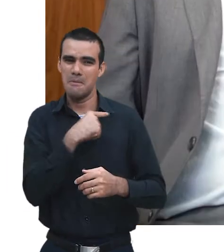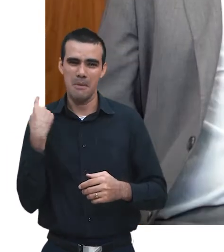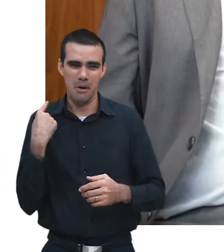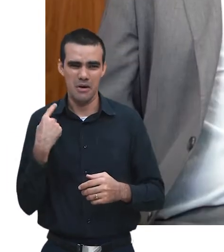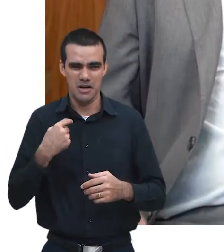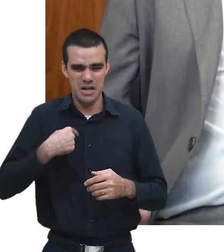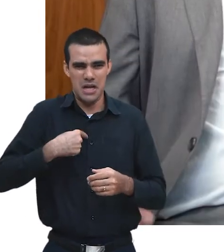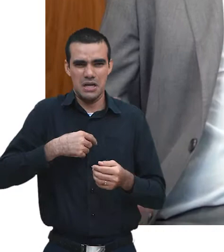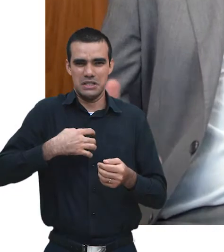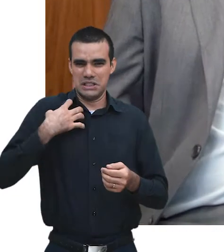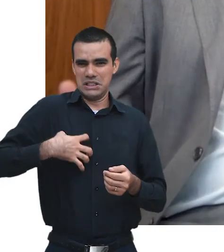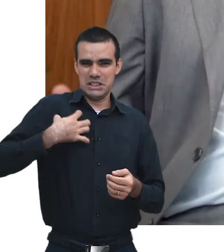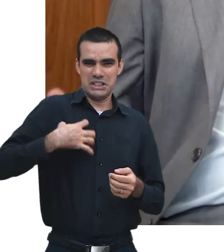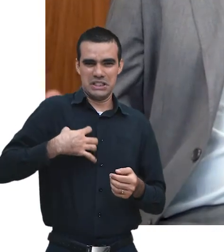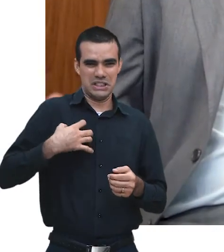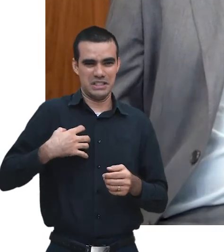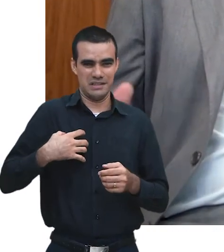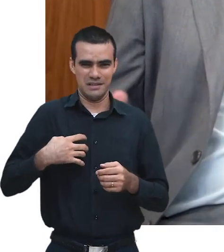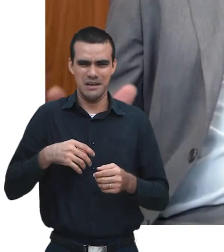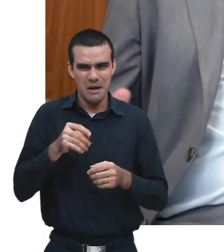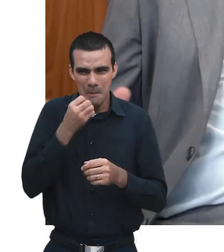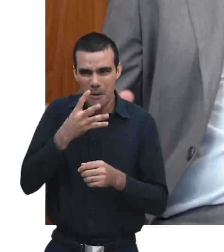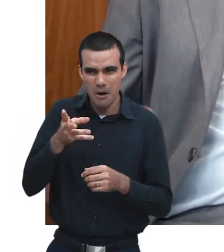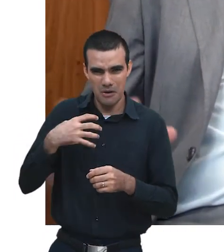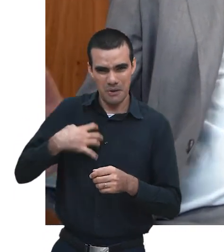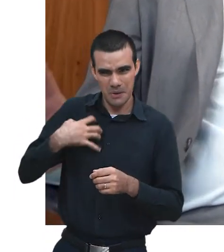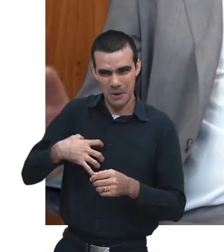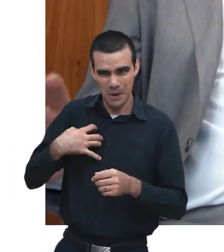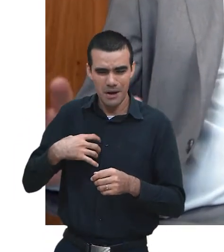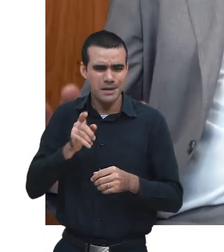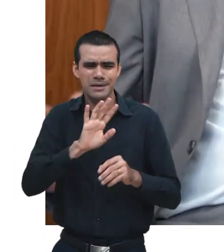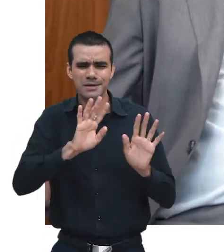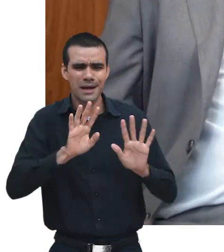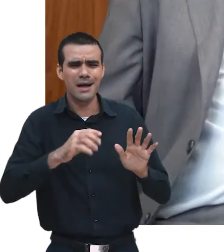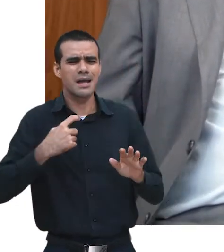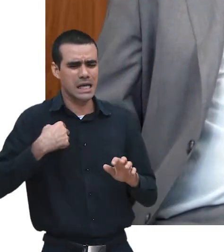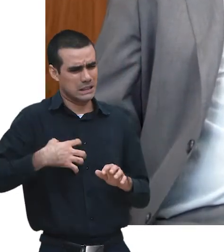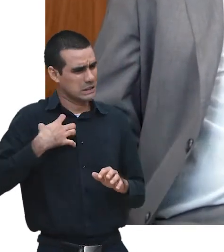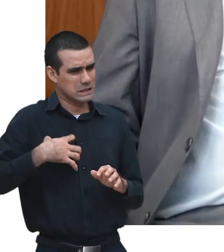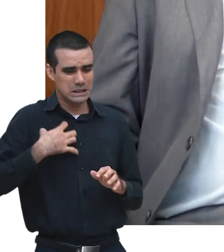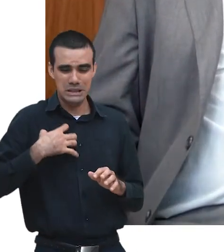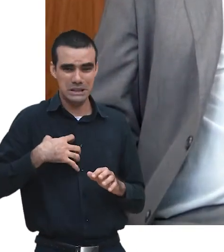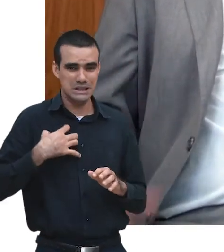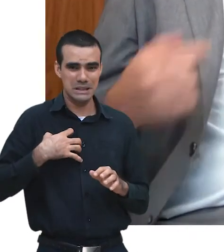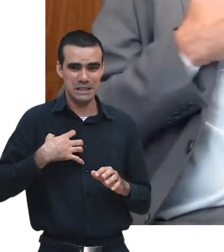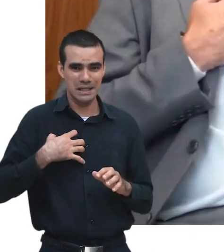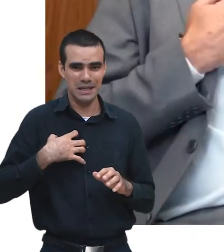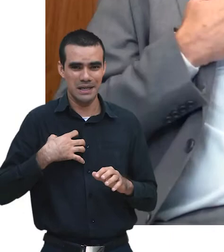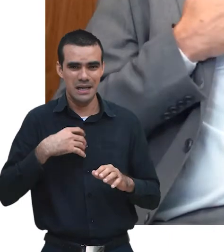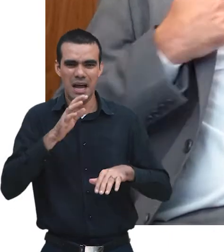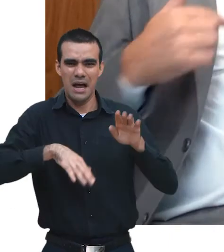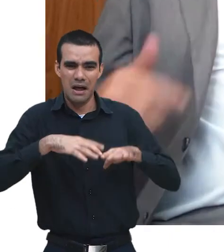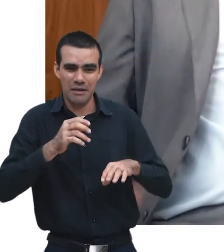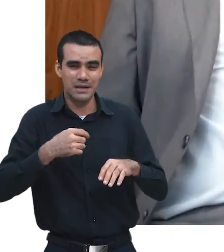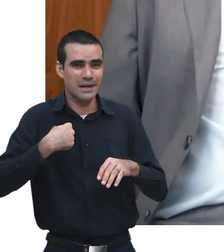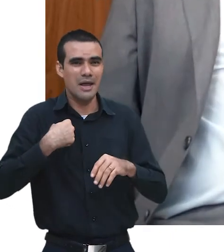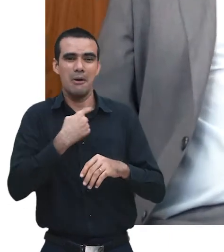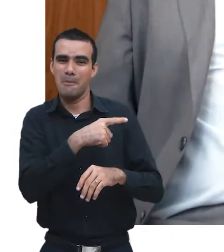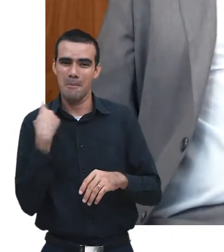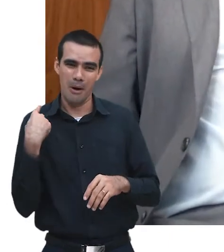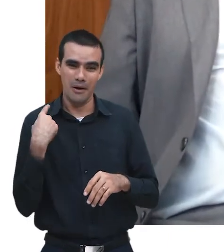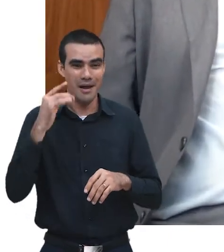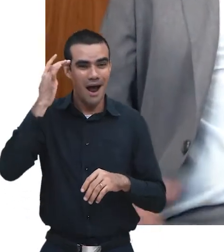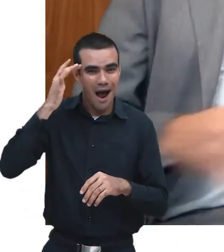seguinte, você ranheta por uma boa causa, eu acho que essa ranhetismo não é boa, problema. Eu sou um ranheta. Mas dentro, então, quer dizer, lá dentro. Eu estou com os dias